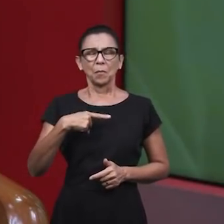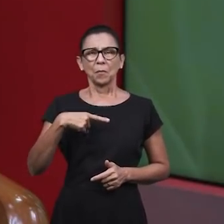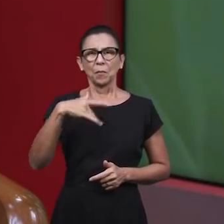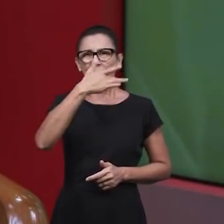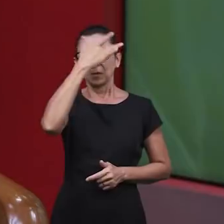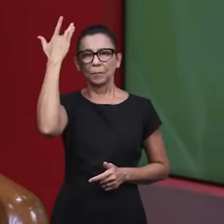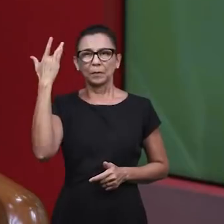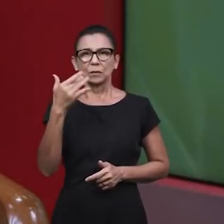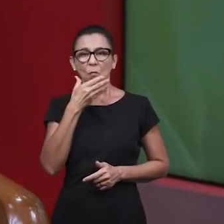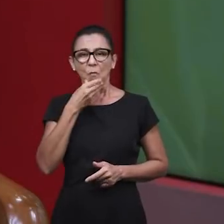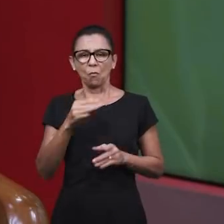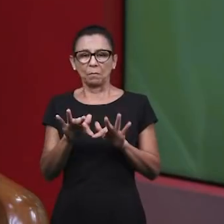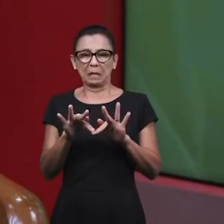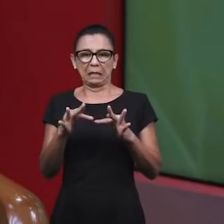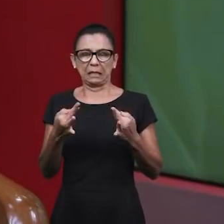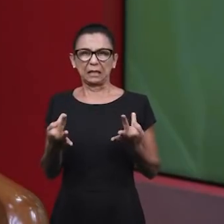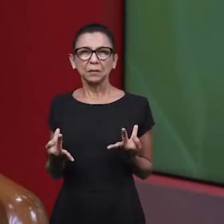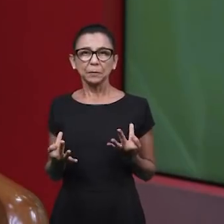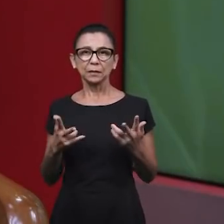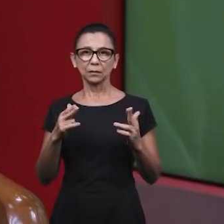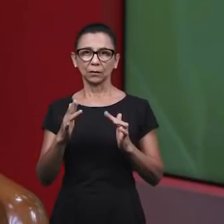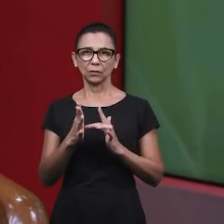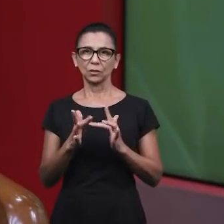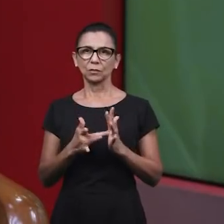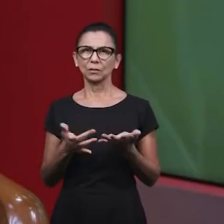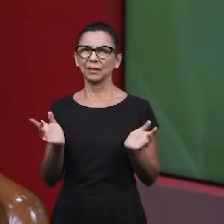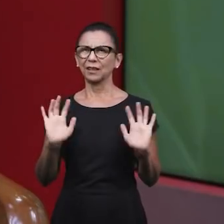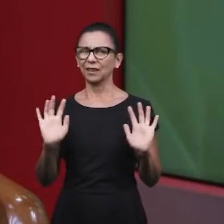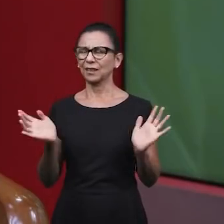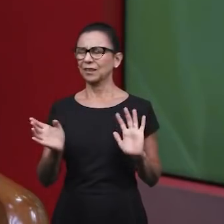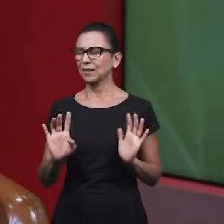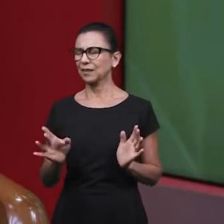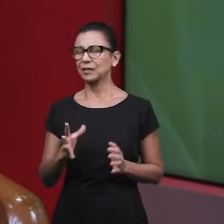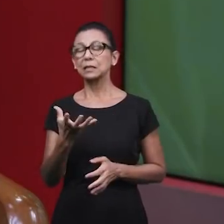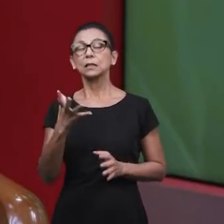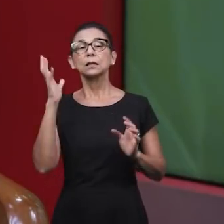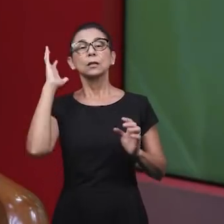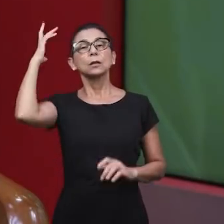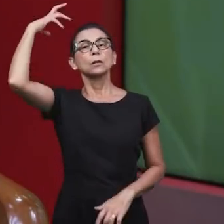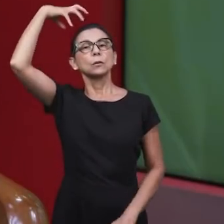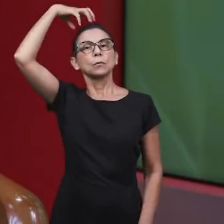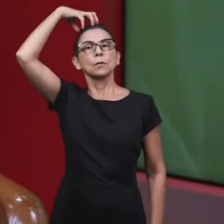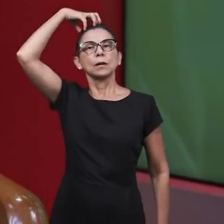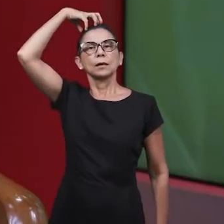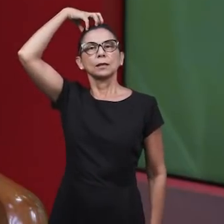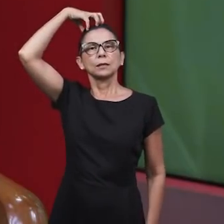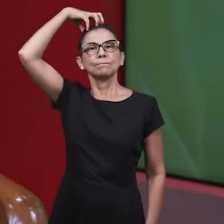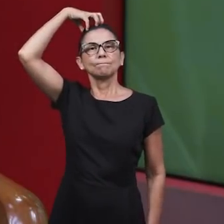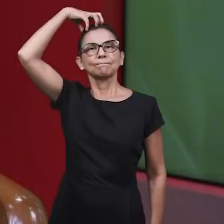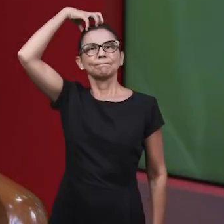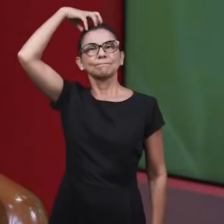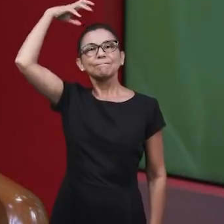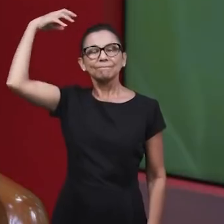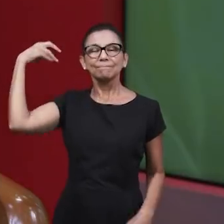Messias, mas eles queriam um rei que libertasse o povo do jugo romano.